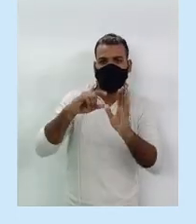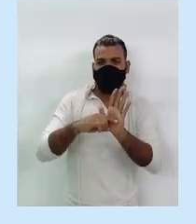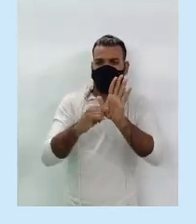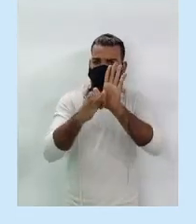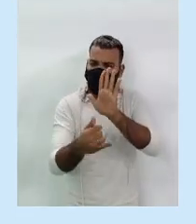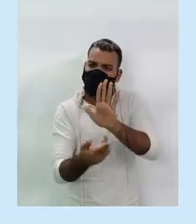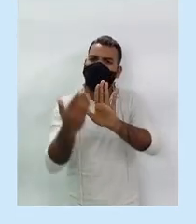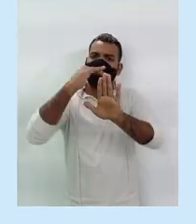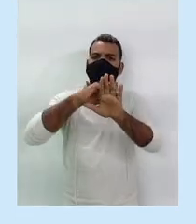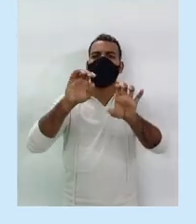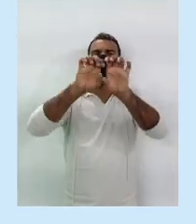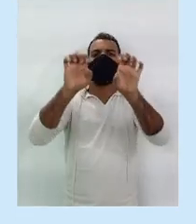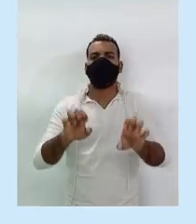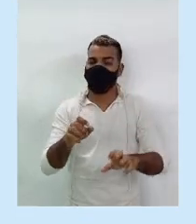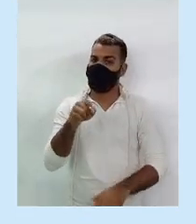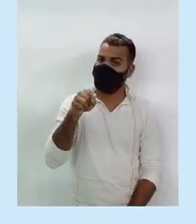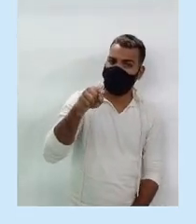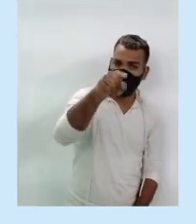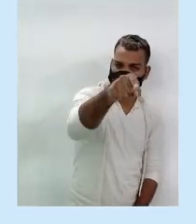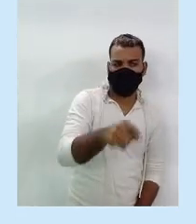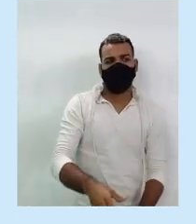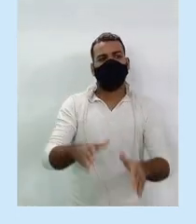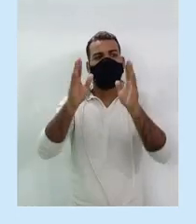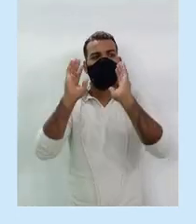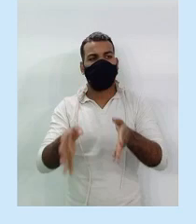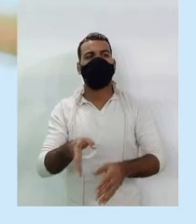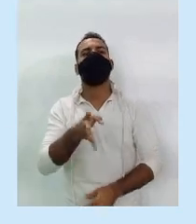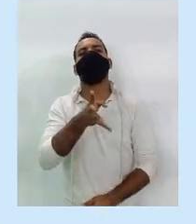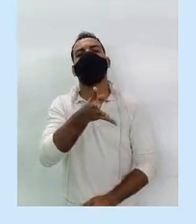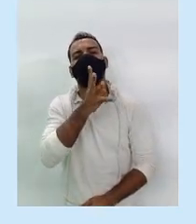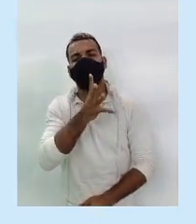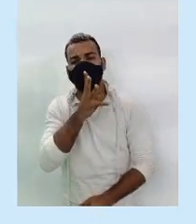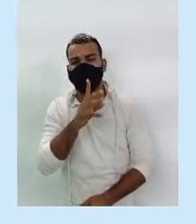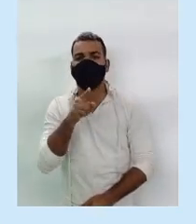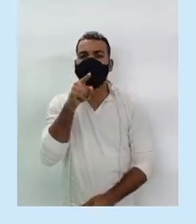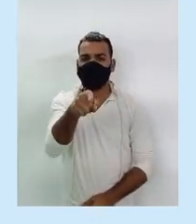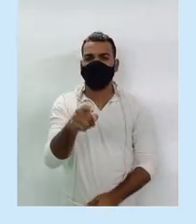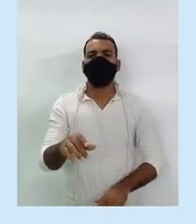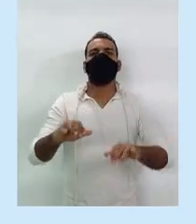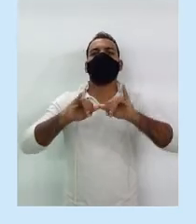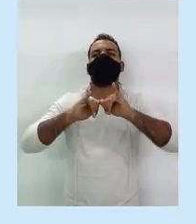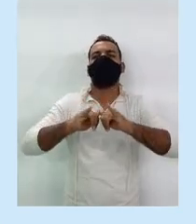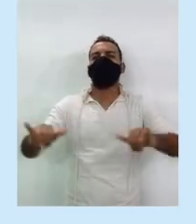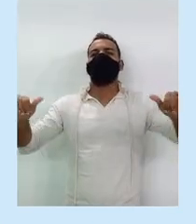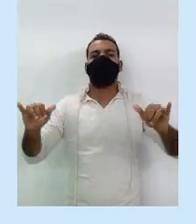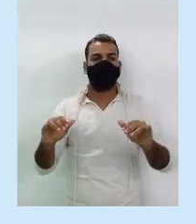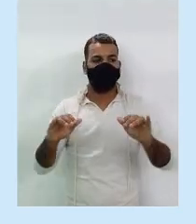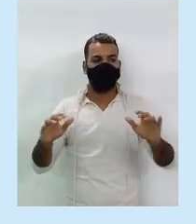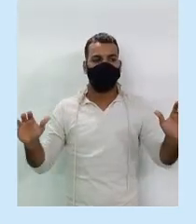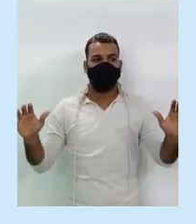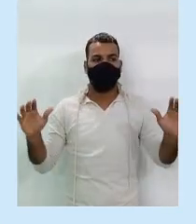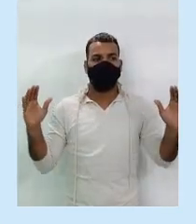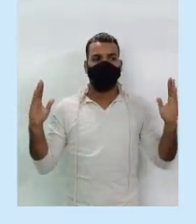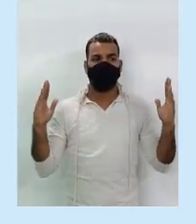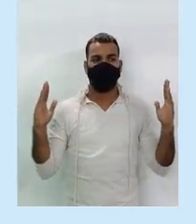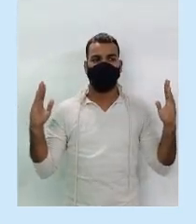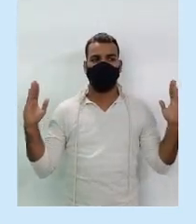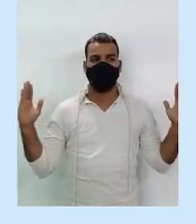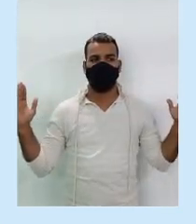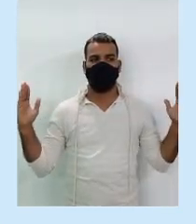estrutura da notícia. Você, estudante que conhece, claro, sabe o que é uma notícia e hoje vai conhecer